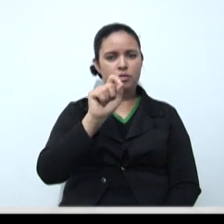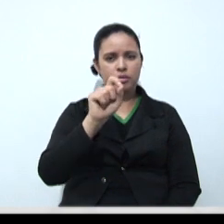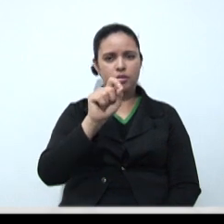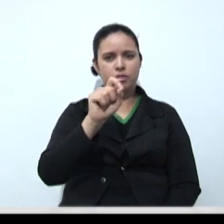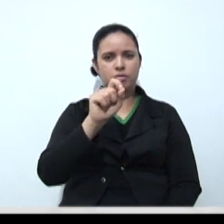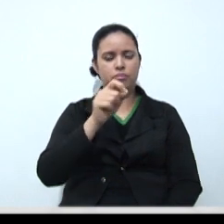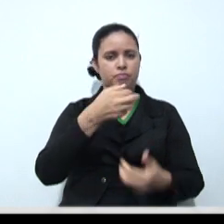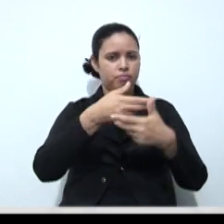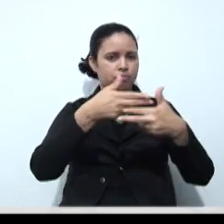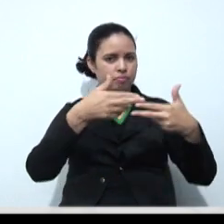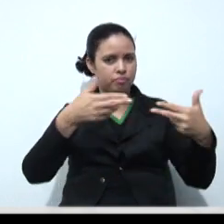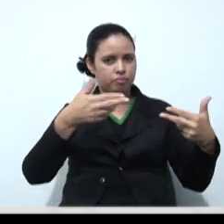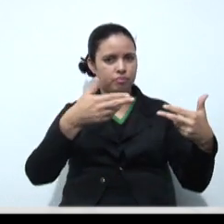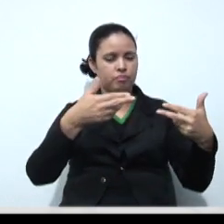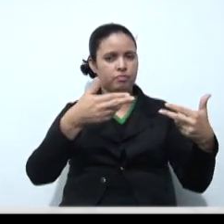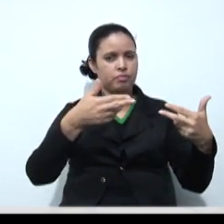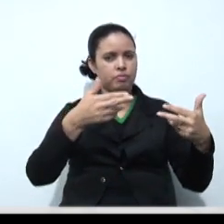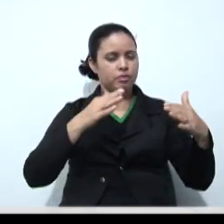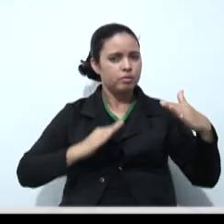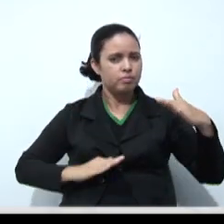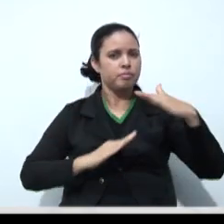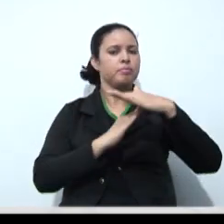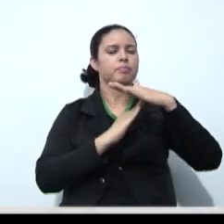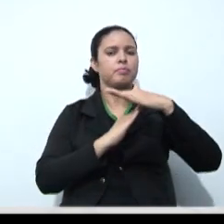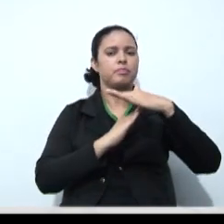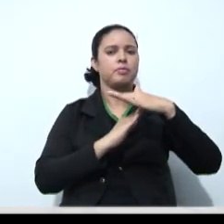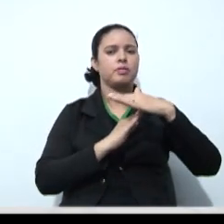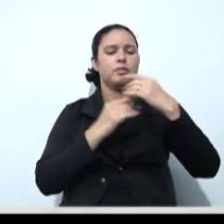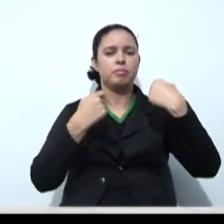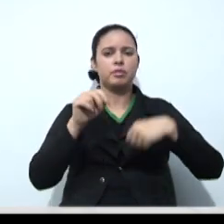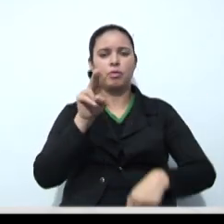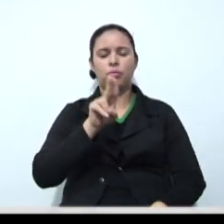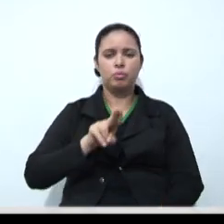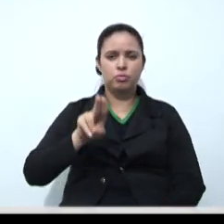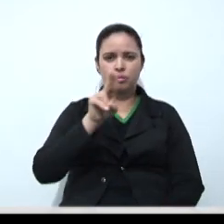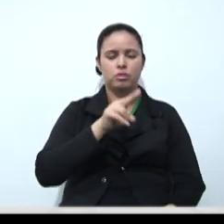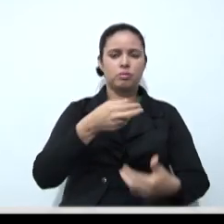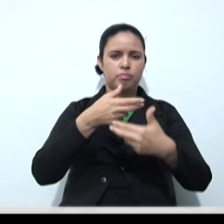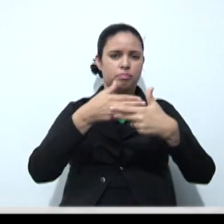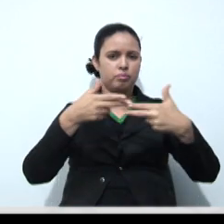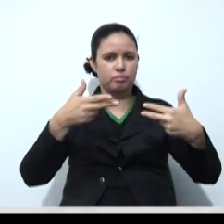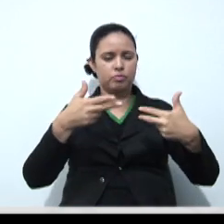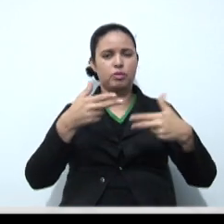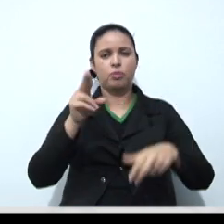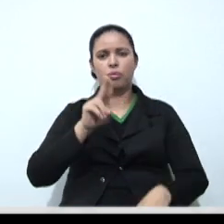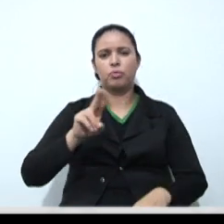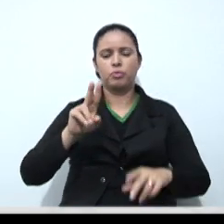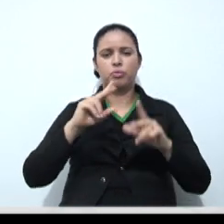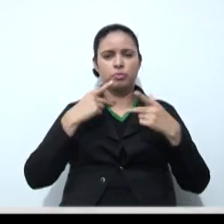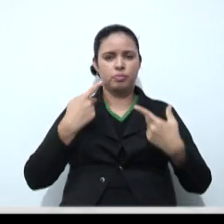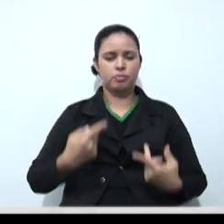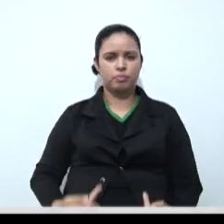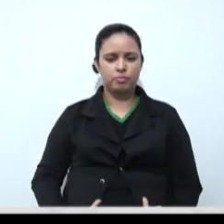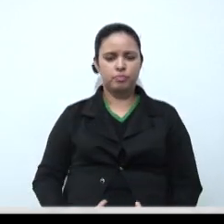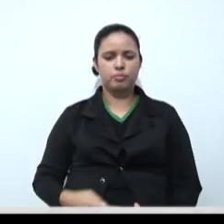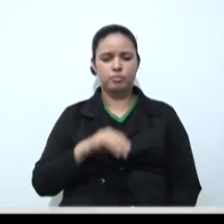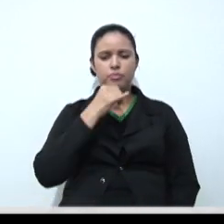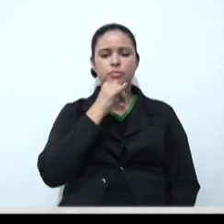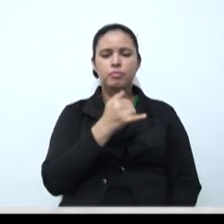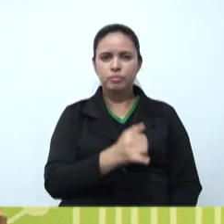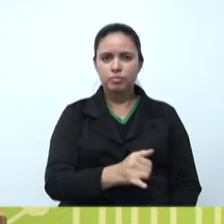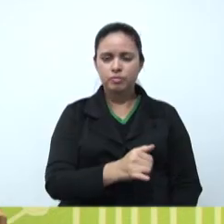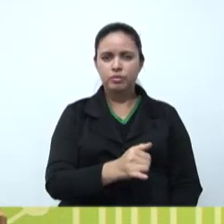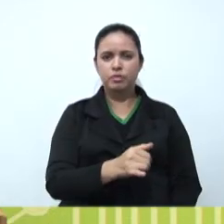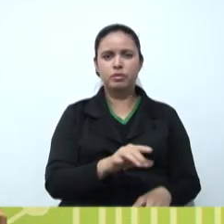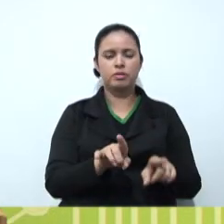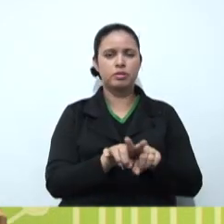limitado, dotado de valor econômico que pode ter usos múltiplos, consumo humano, produção de energia, transporte e lançamento de esgotos. Volta